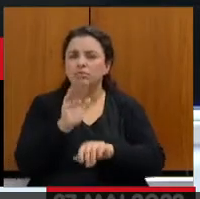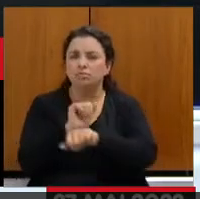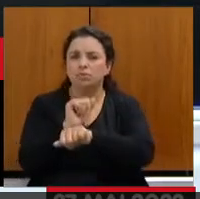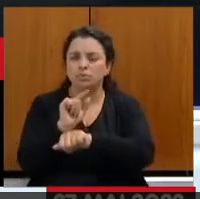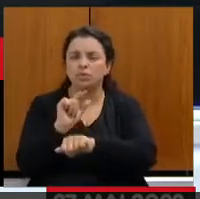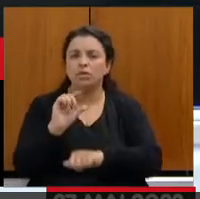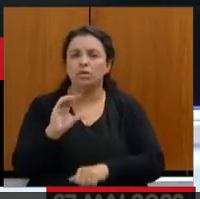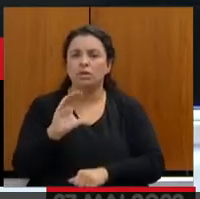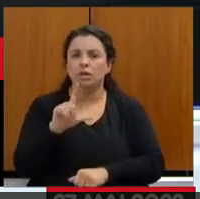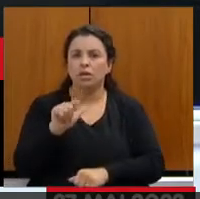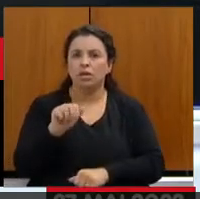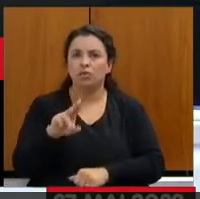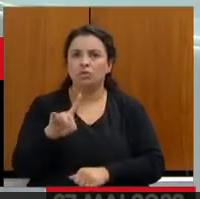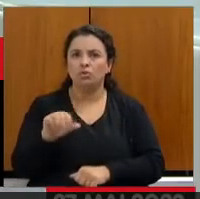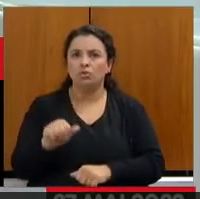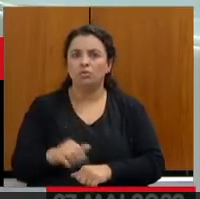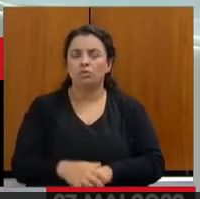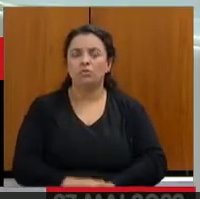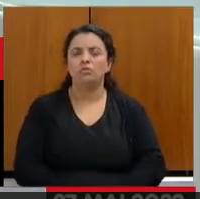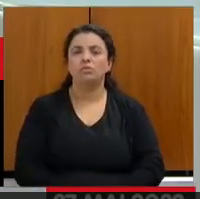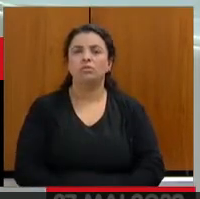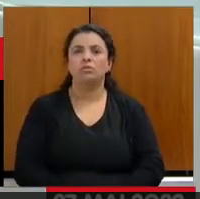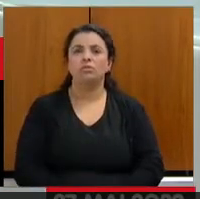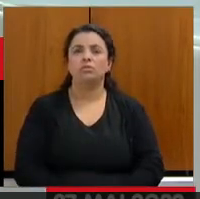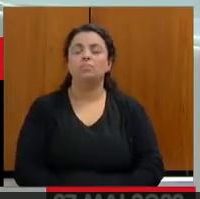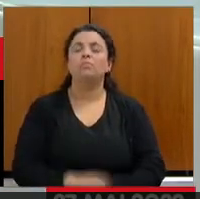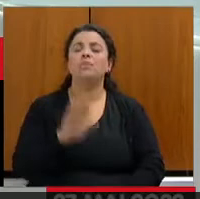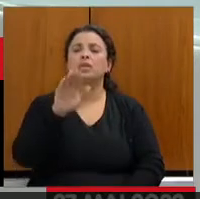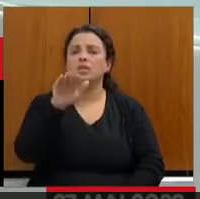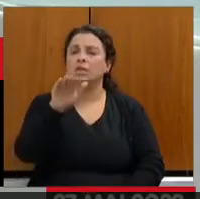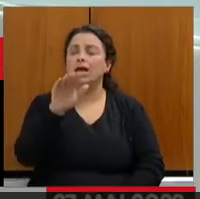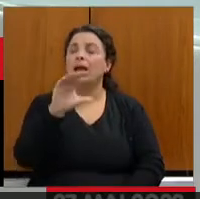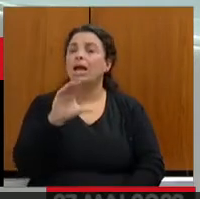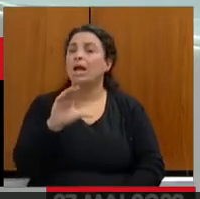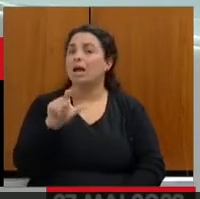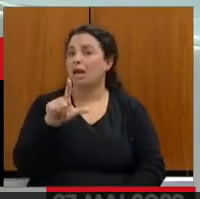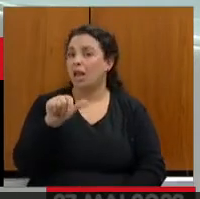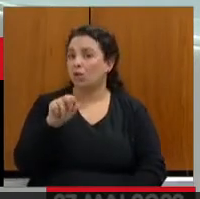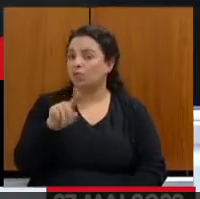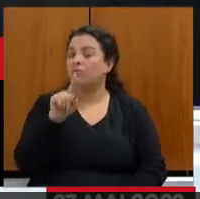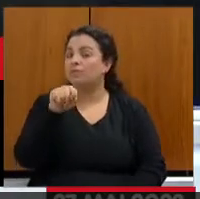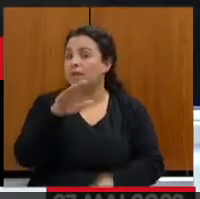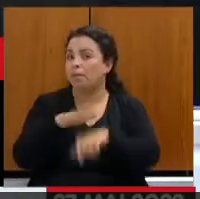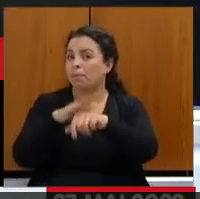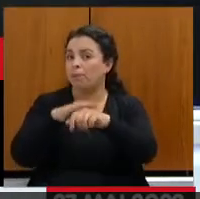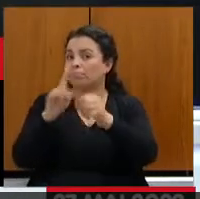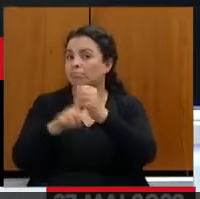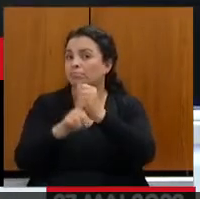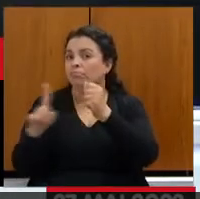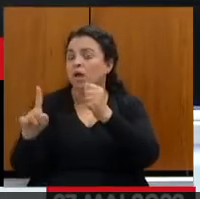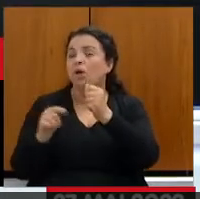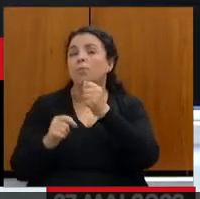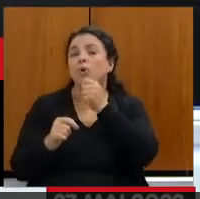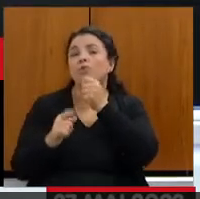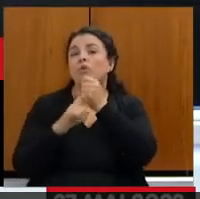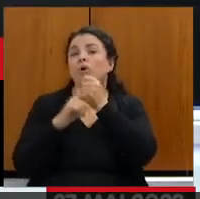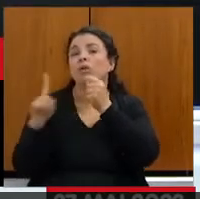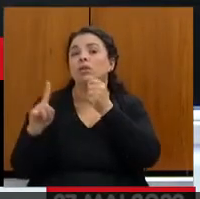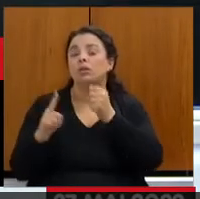é ela mesmo Cláudia precisamos que você habilite o seu microfone